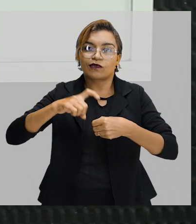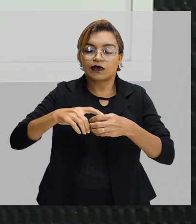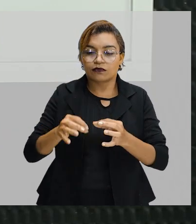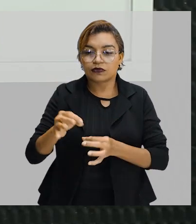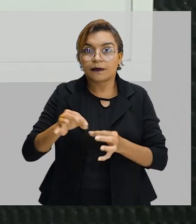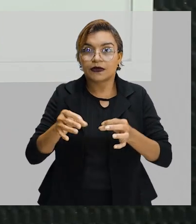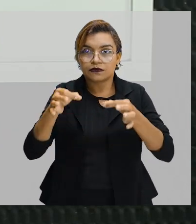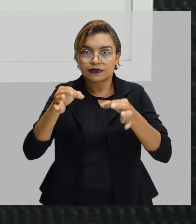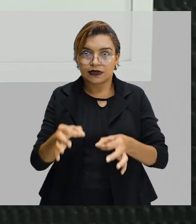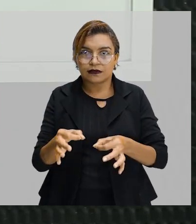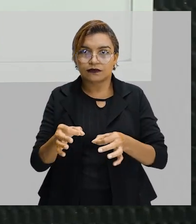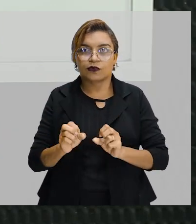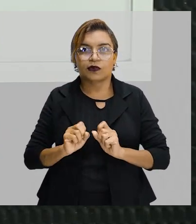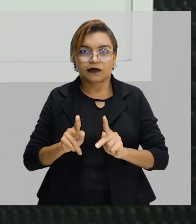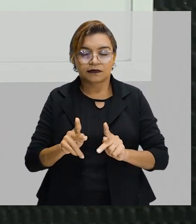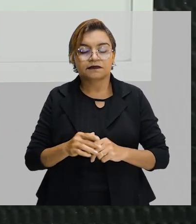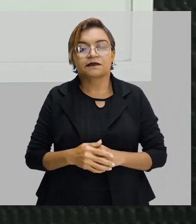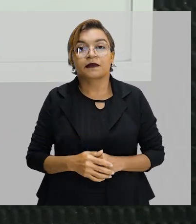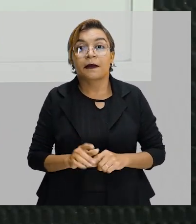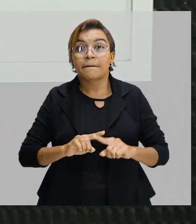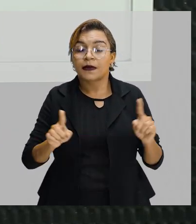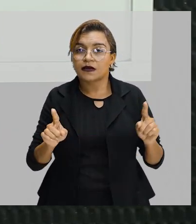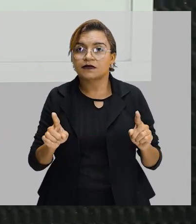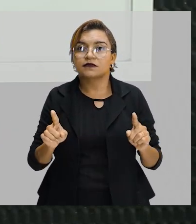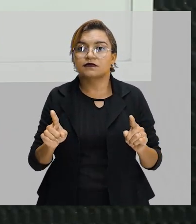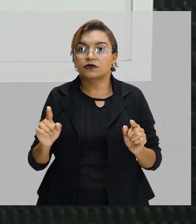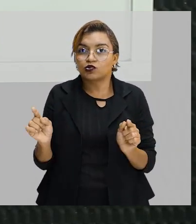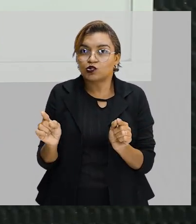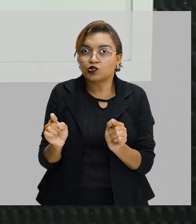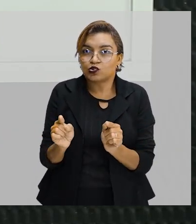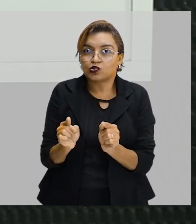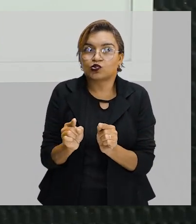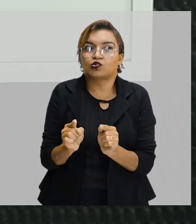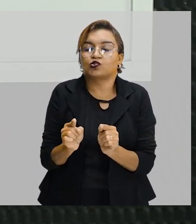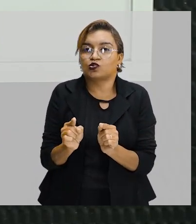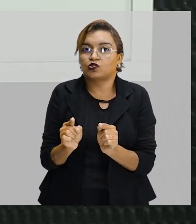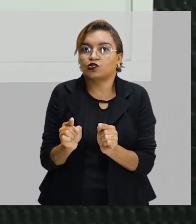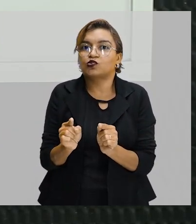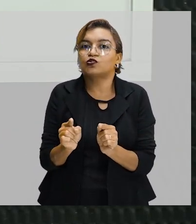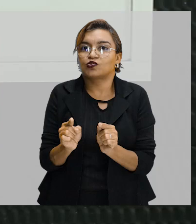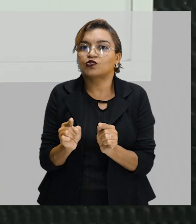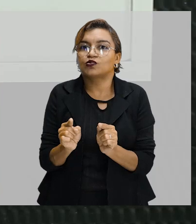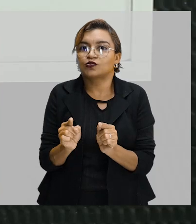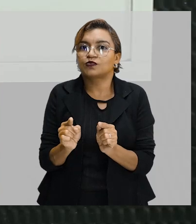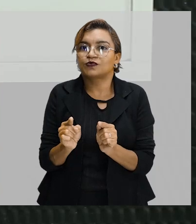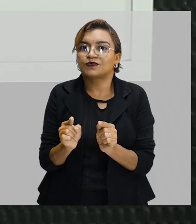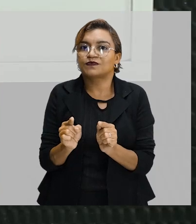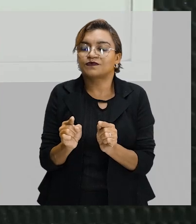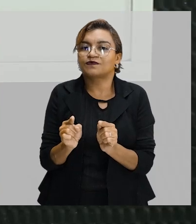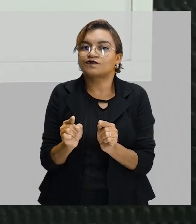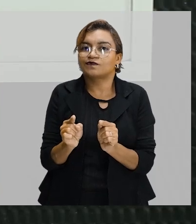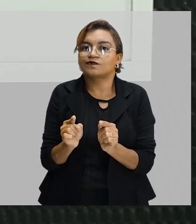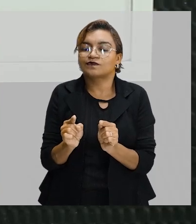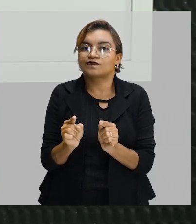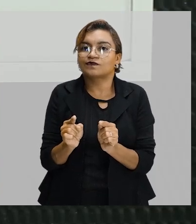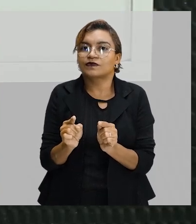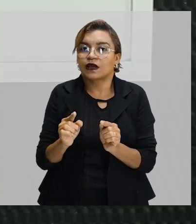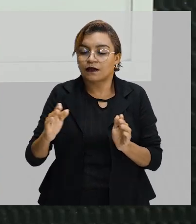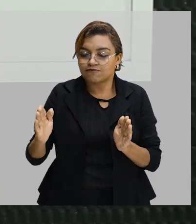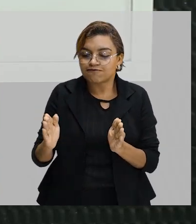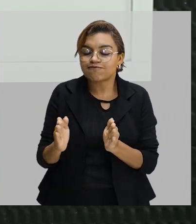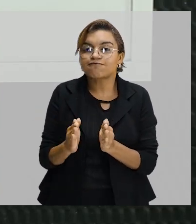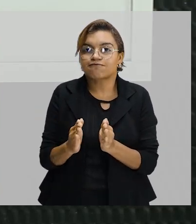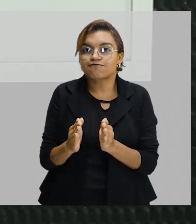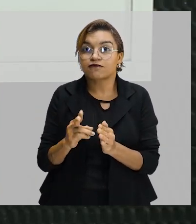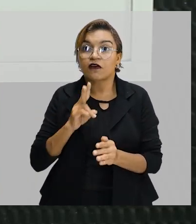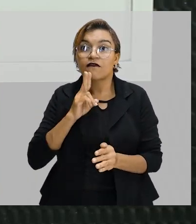original, certo? Mas nós diminuímos o tamanho dela, ela restituiu, tá ok? Quer dizer, ela comprimiu.